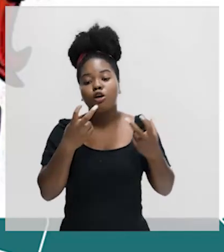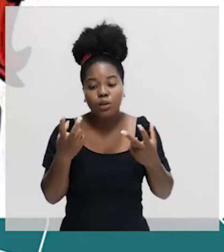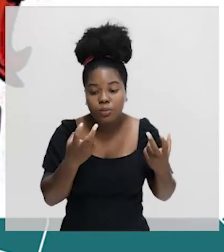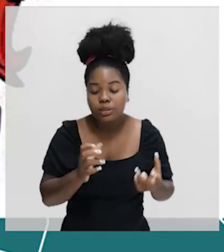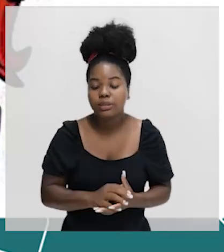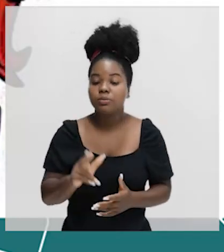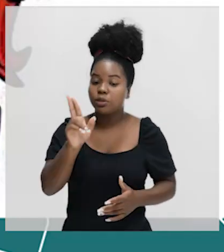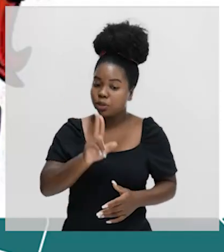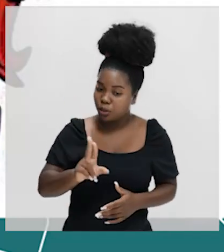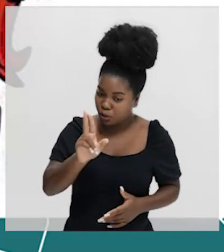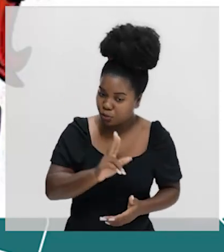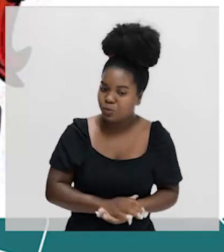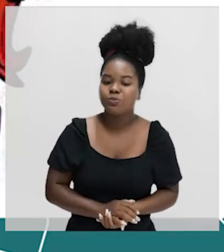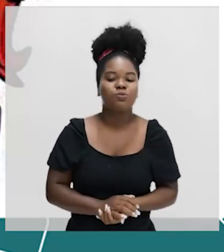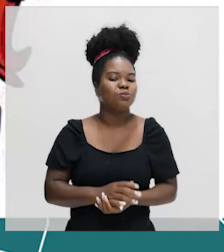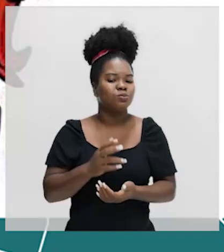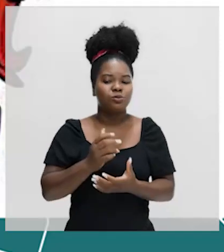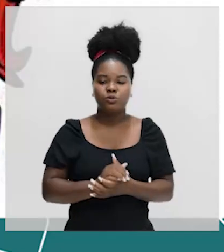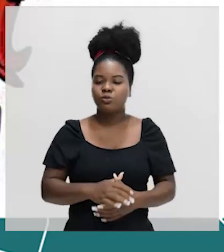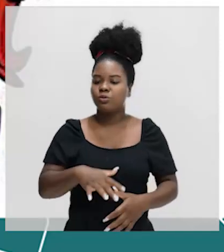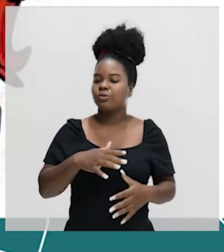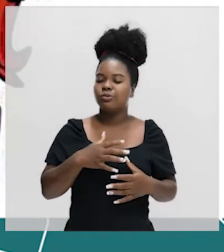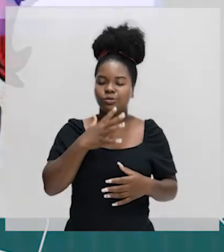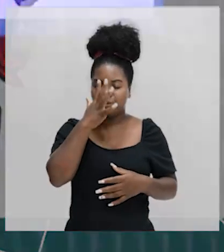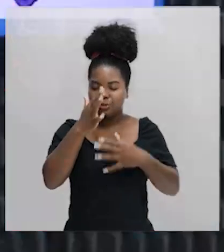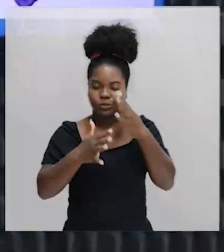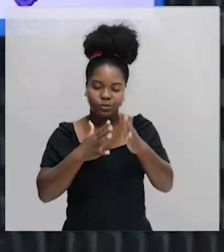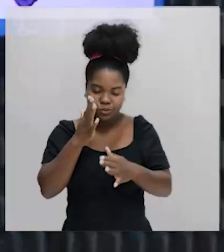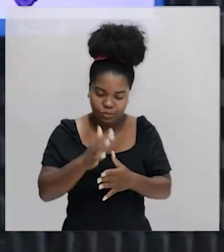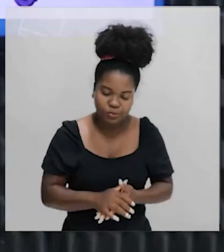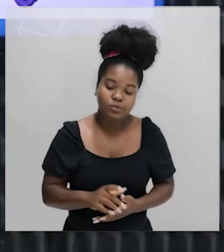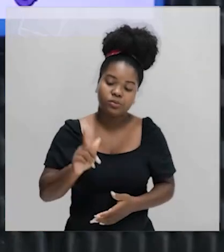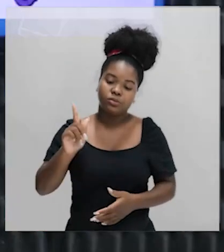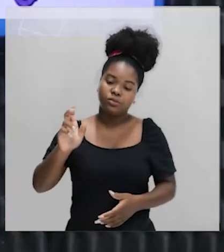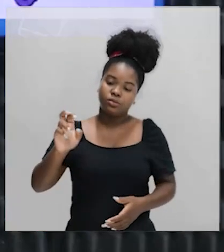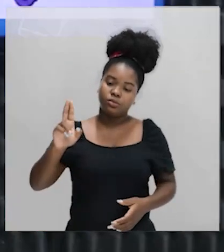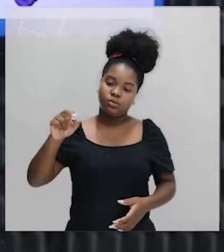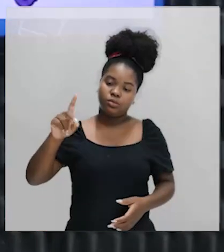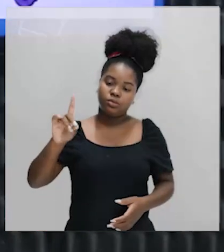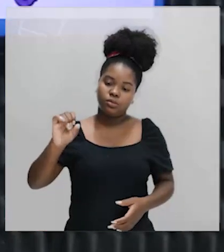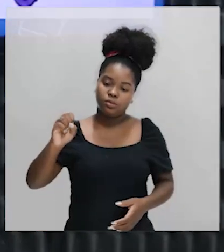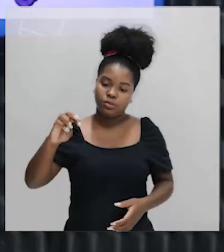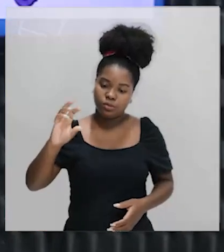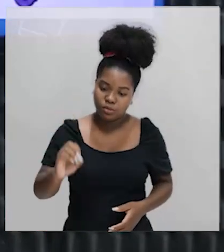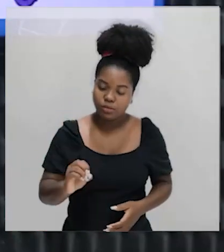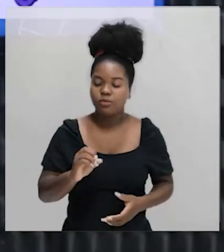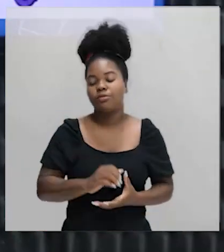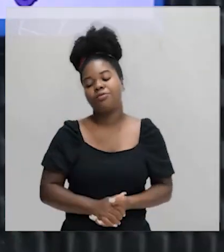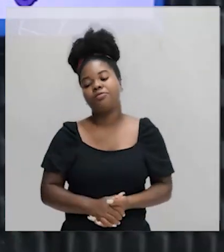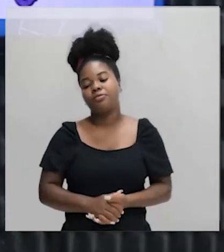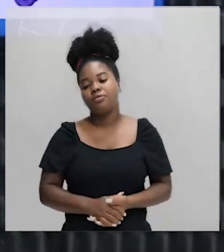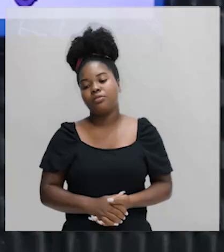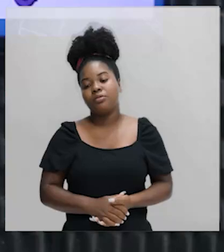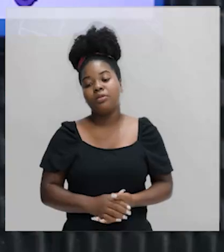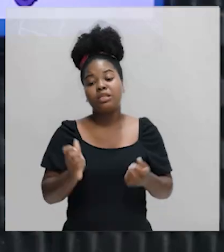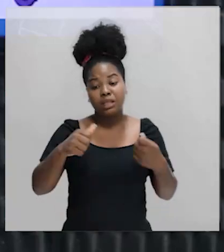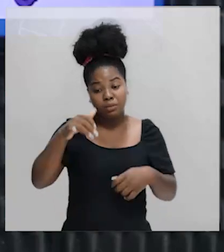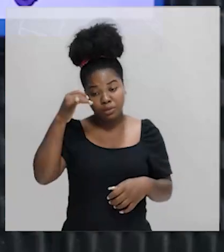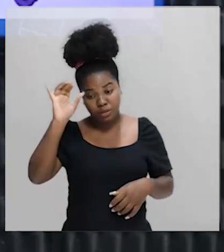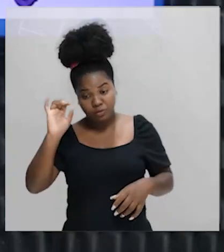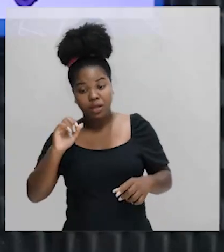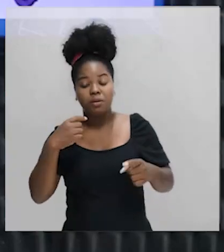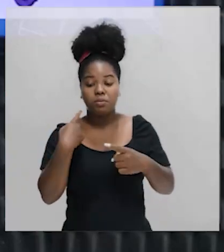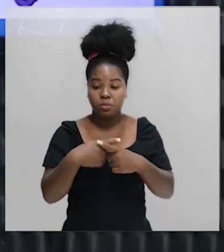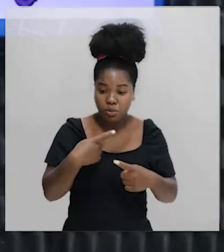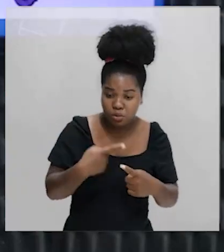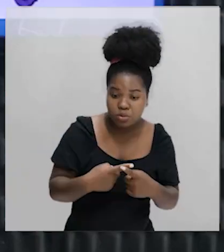um uso excessivo de gerundismo, né? O uso excessivo do gerúndio, que poderia ser evitado, porque, na